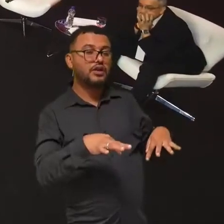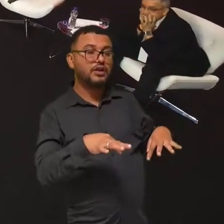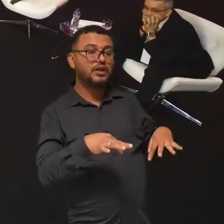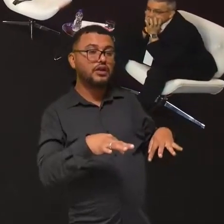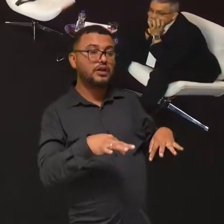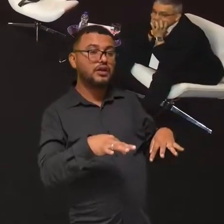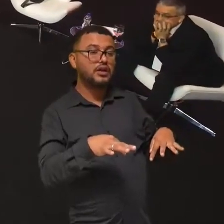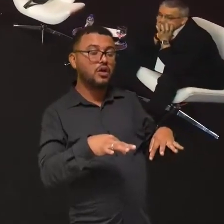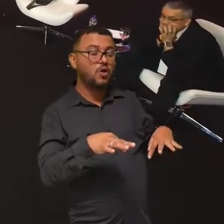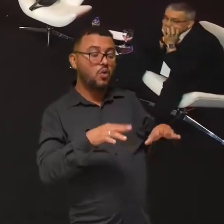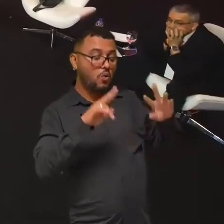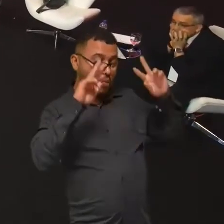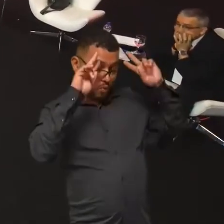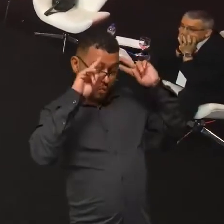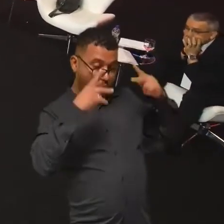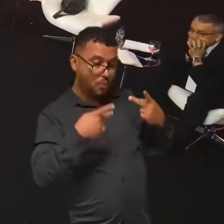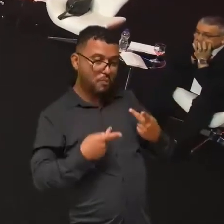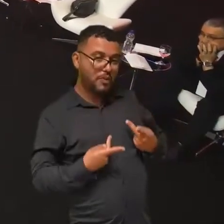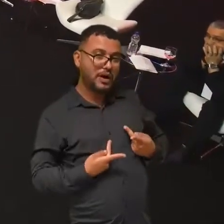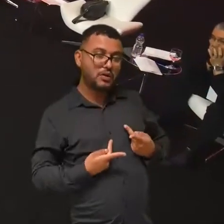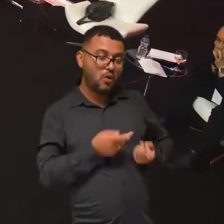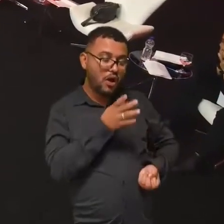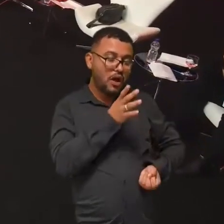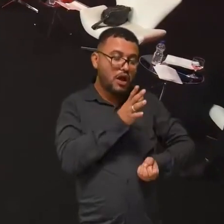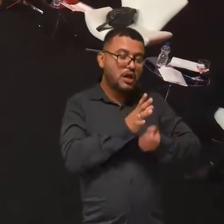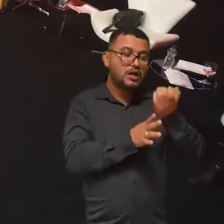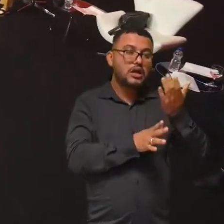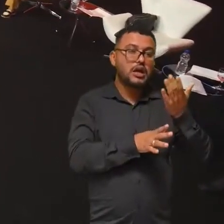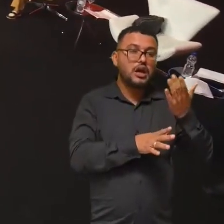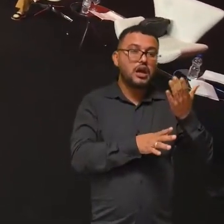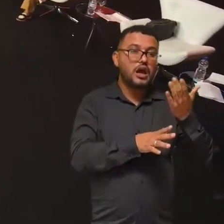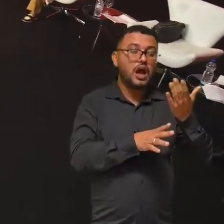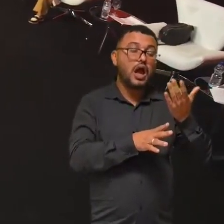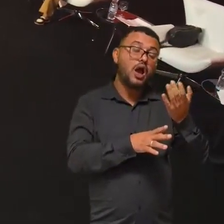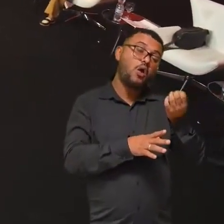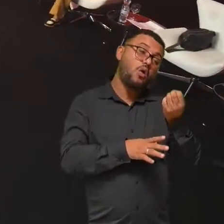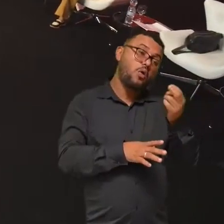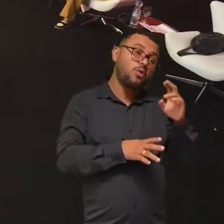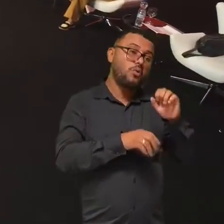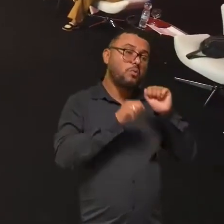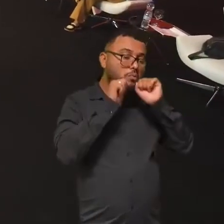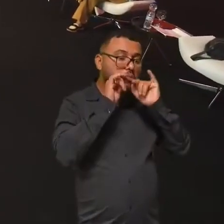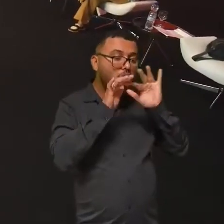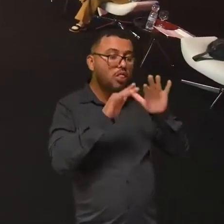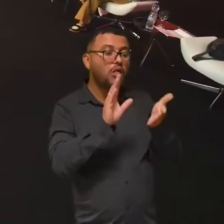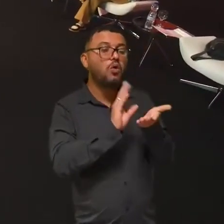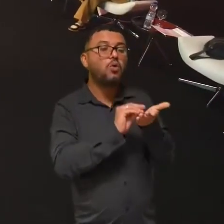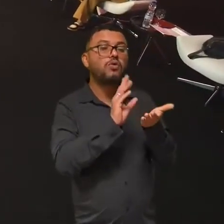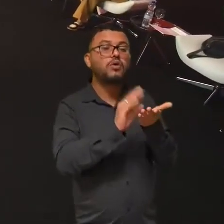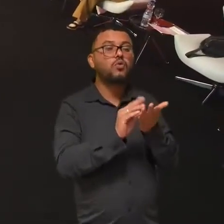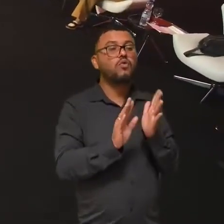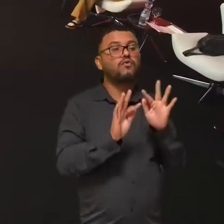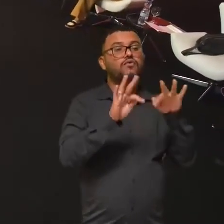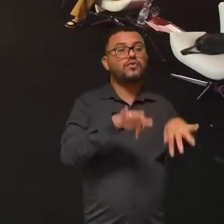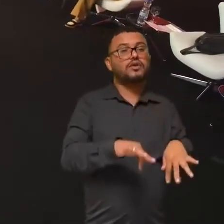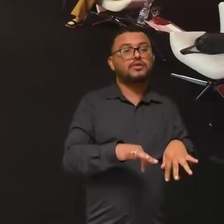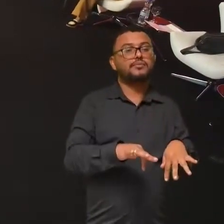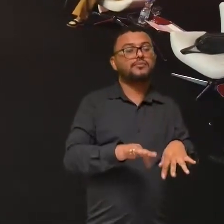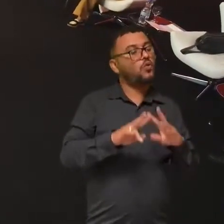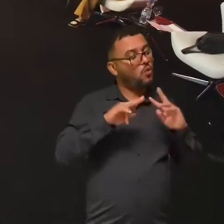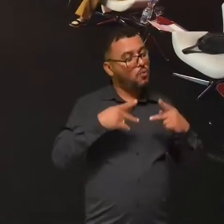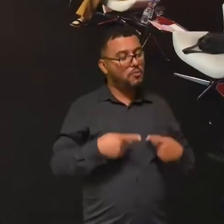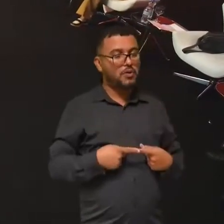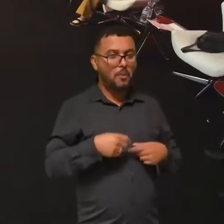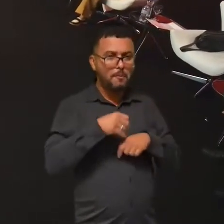na criação e disseminação de conteúdos. É o fim. Olha a coisa mais